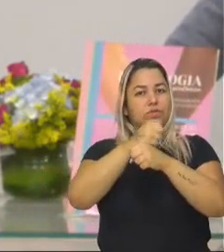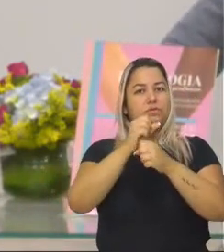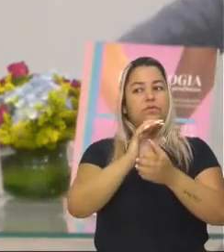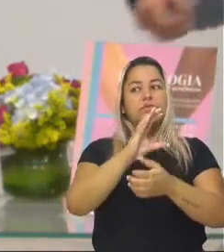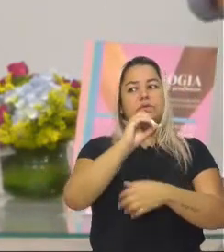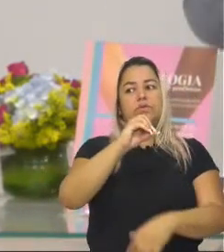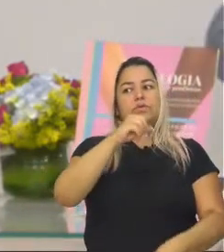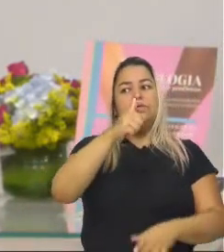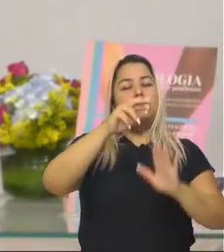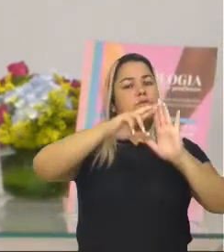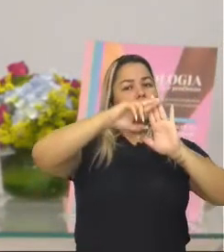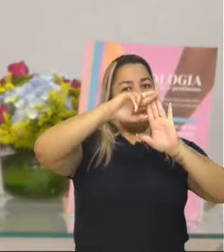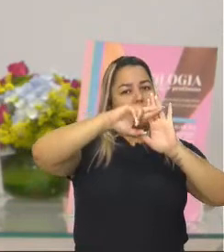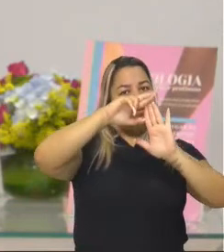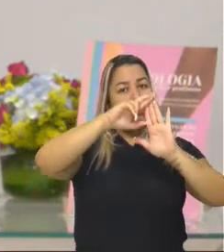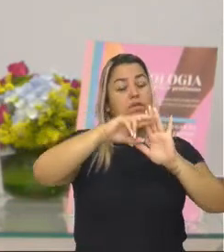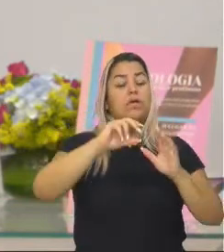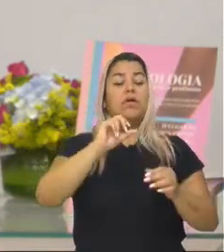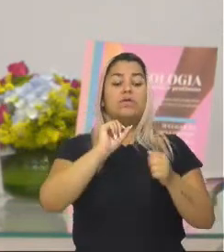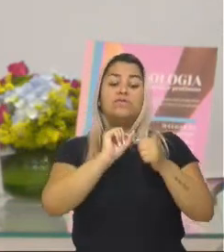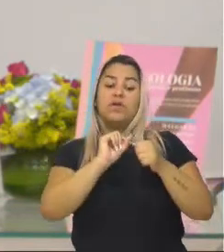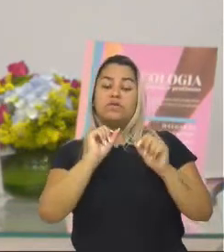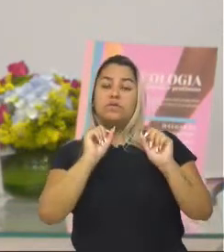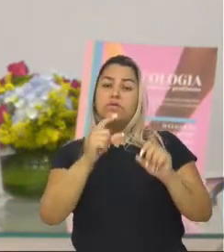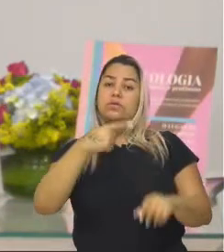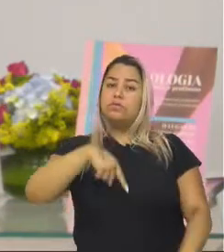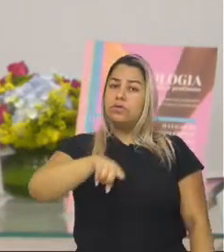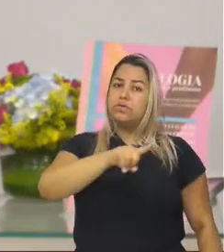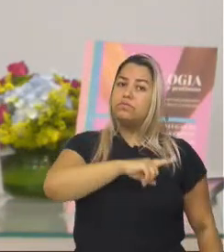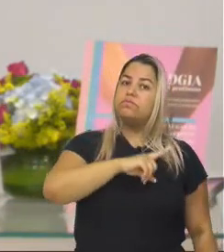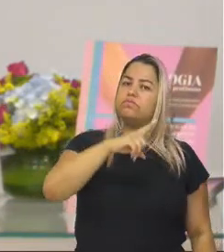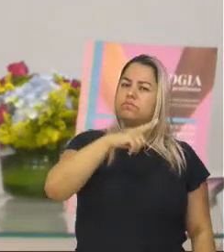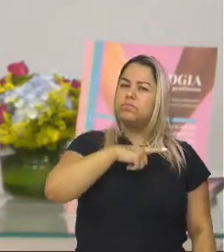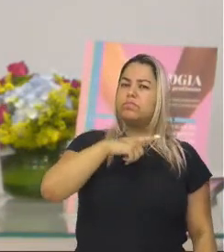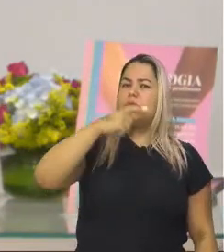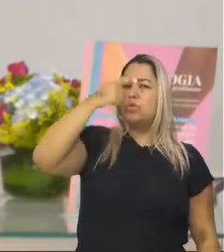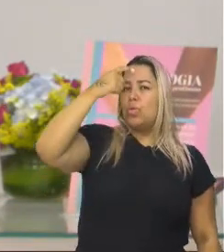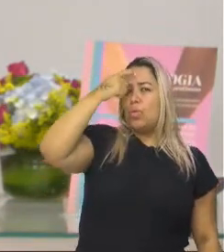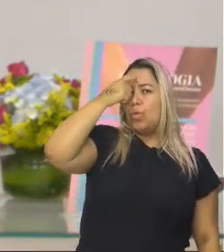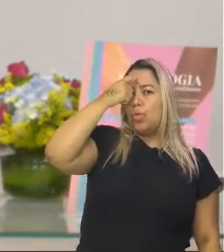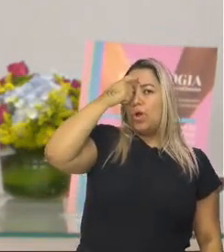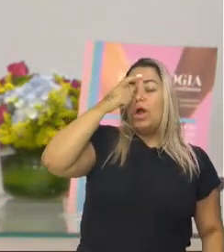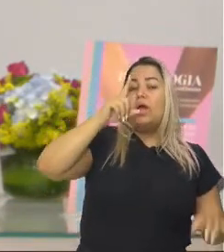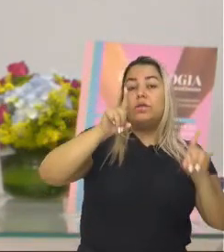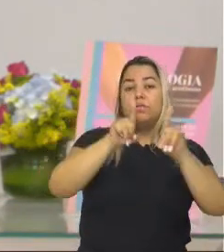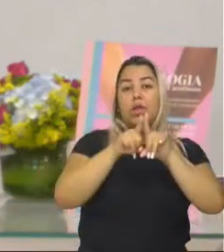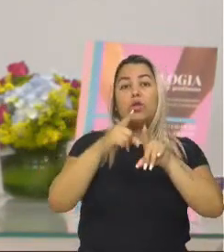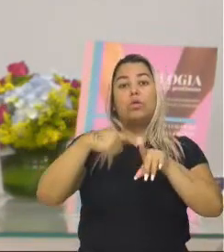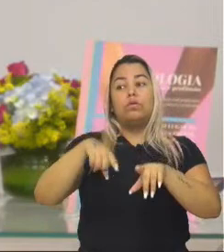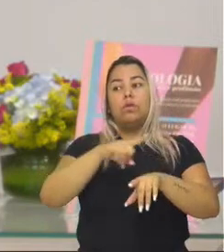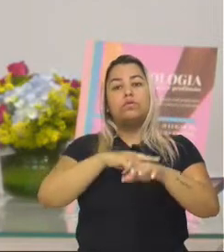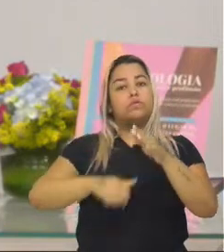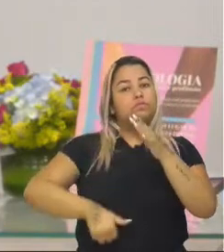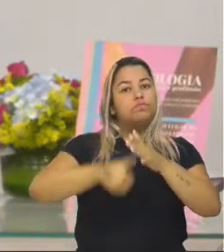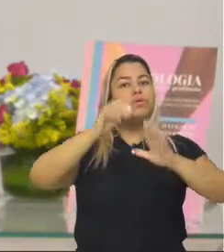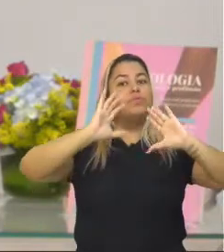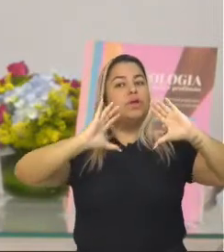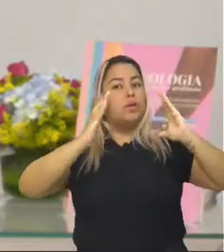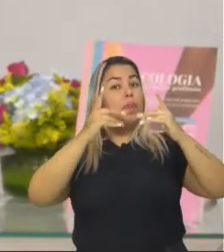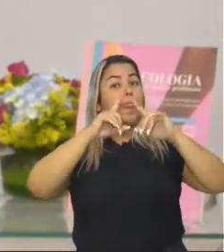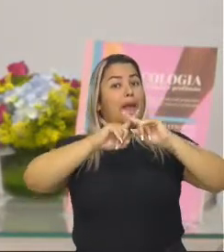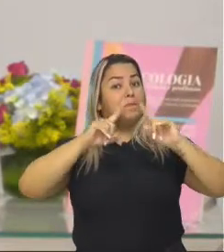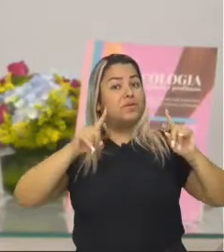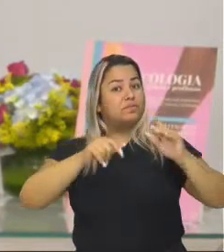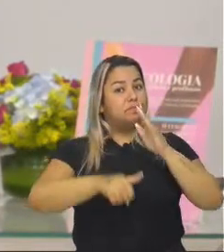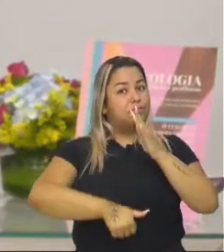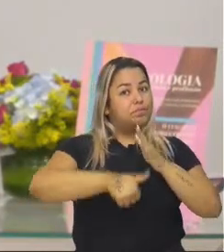de 2018 faz com que a gente tenha um exercício de memória. E recente, esse é o nosso primeiro evento, mas a nossa